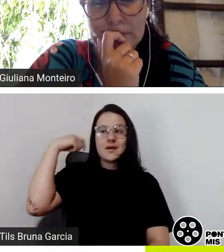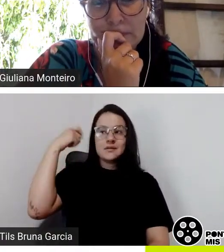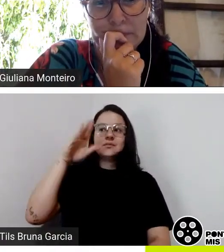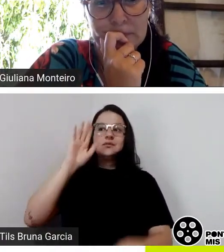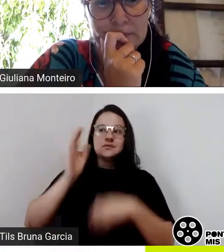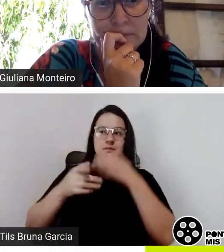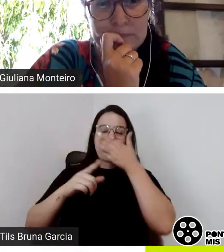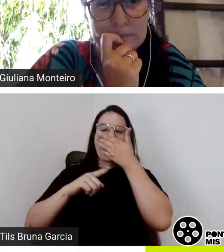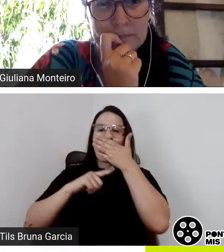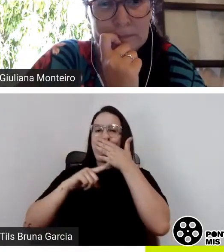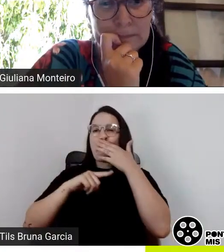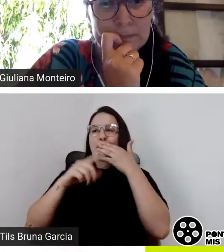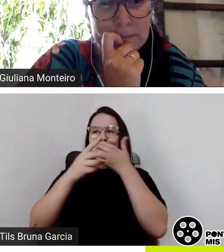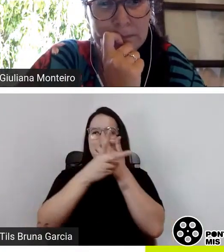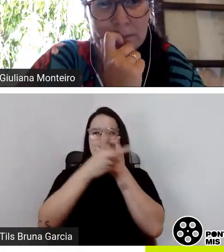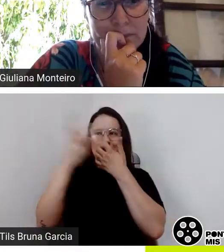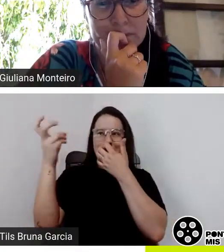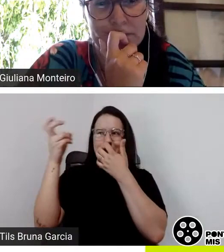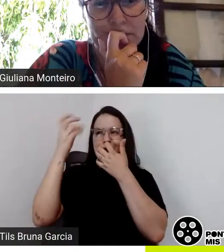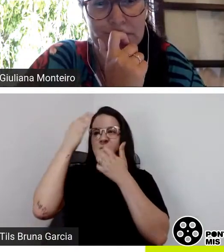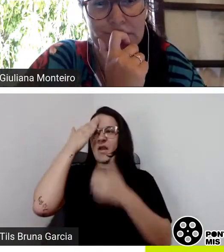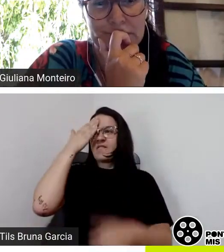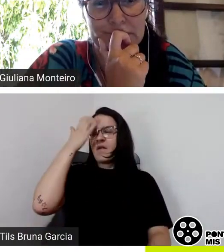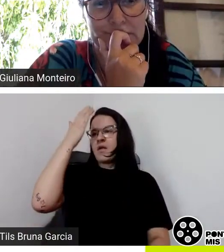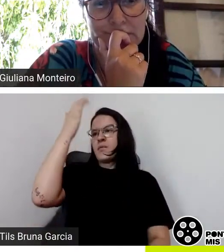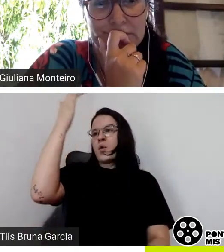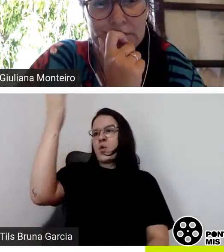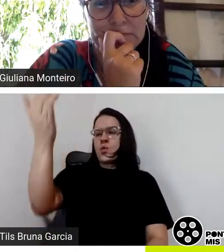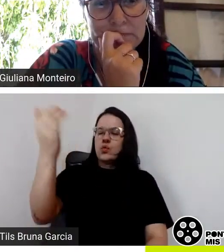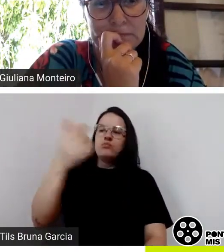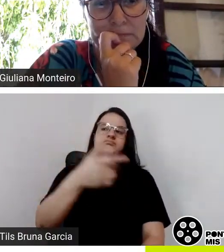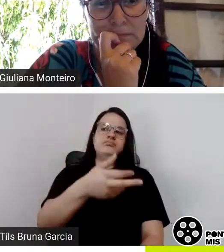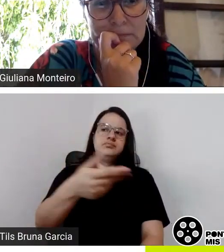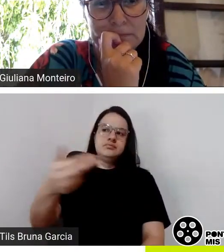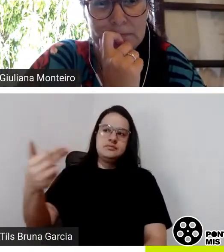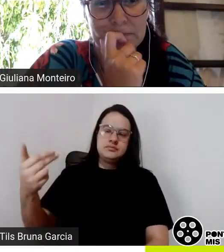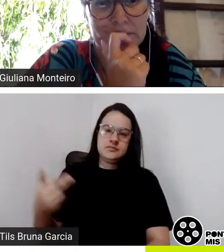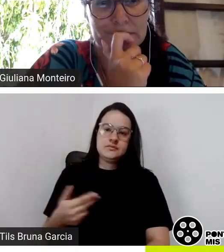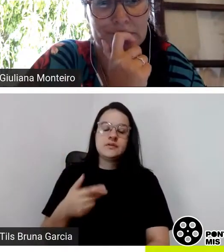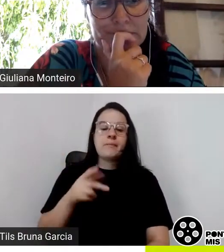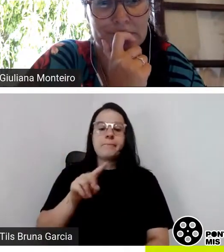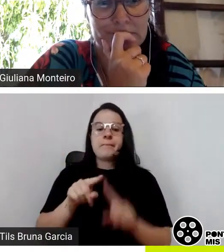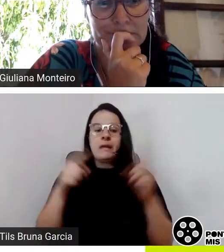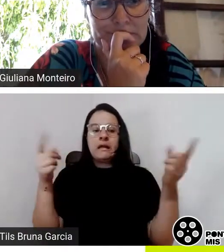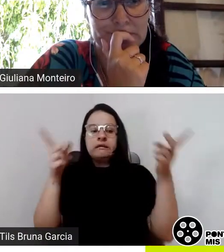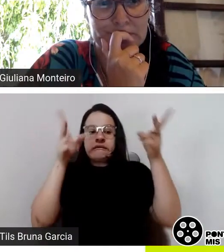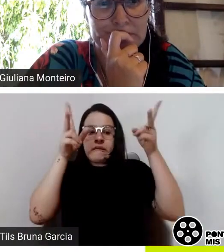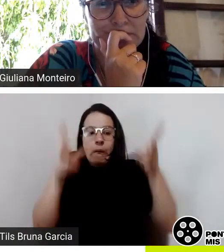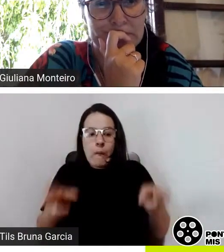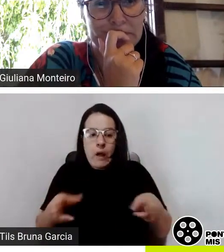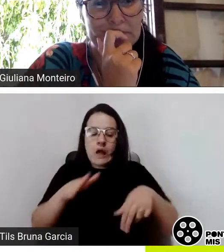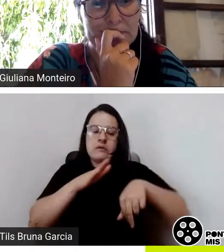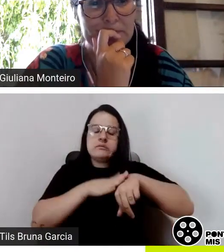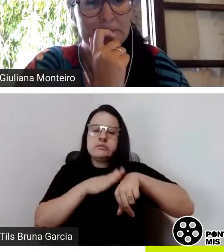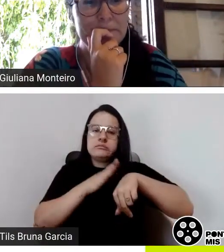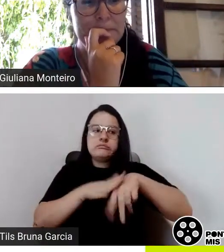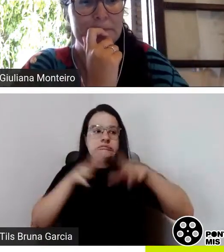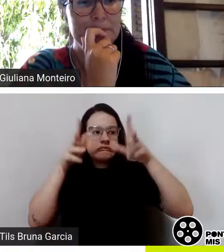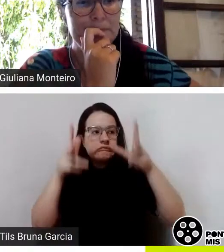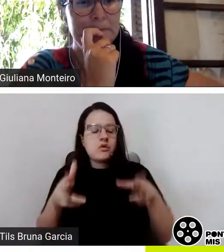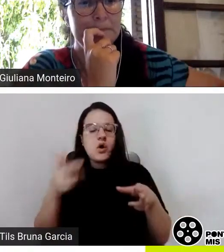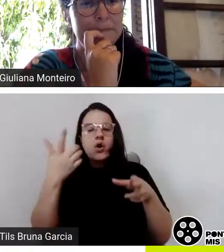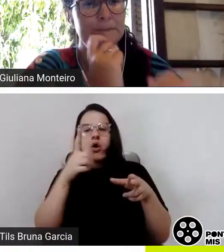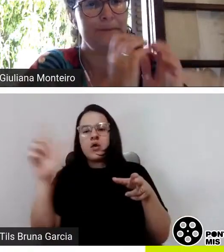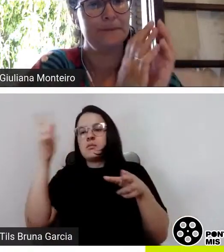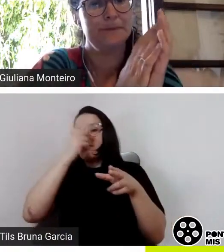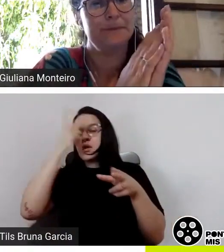televisão, exatamente para trazer essa aproximação com o público, mas, ao mesmo tempo, eles já trazem uma questão de outros personagens que eles